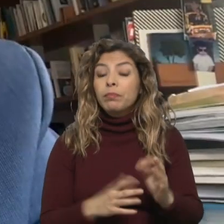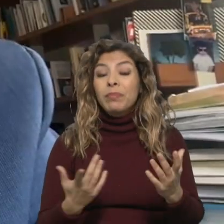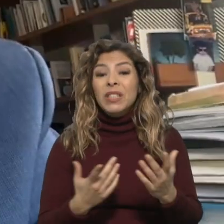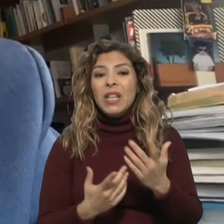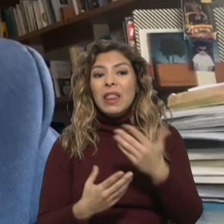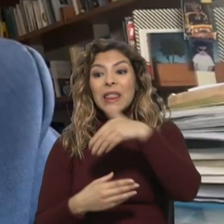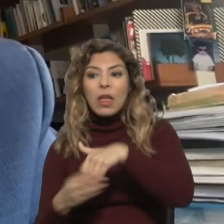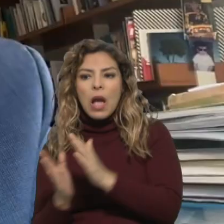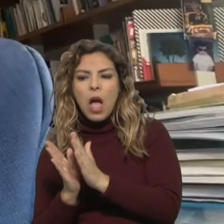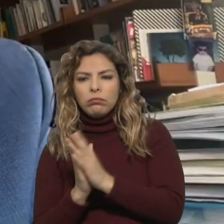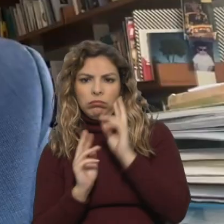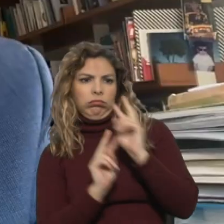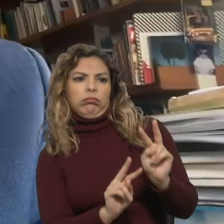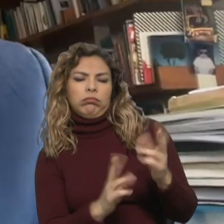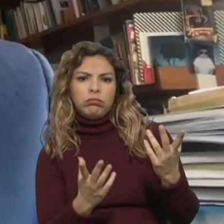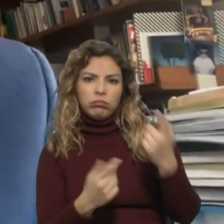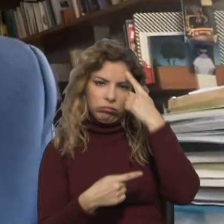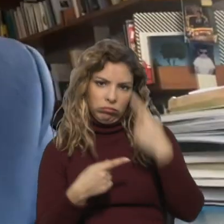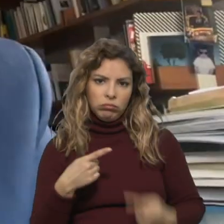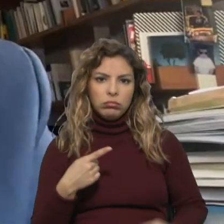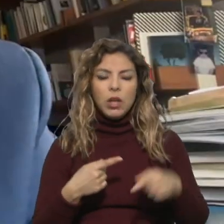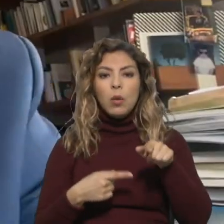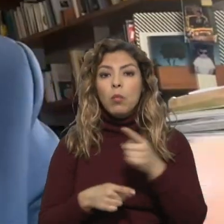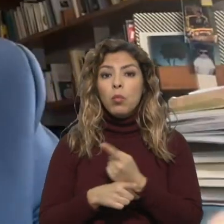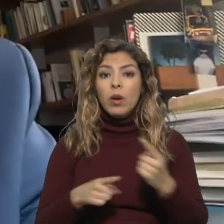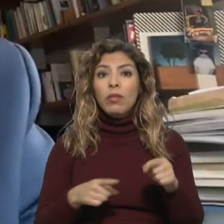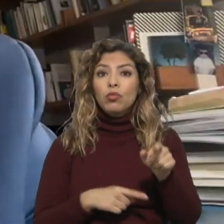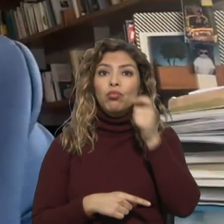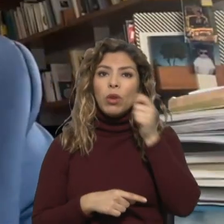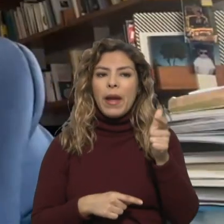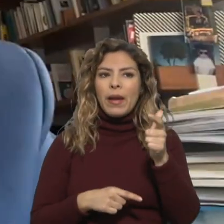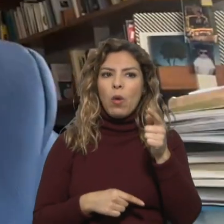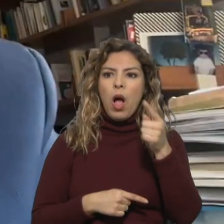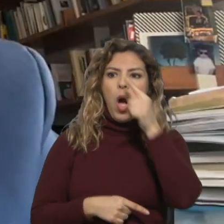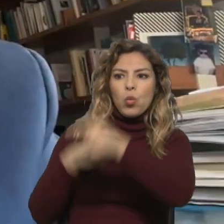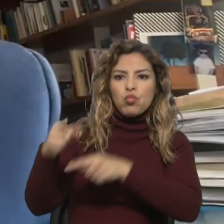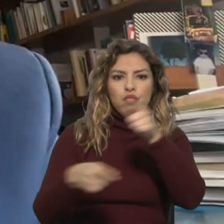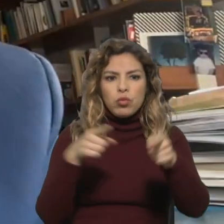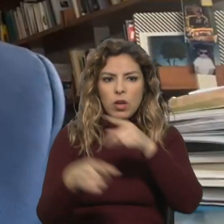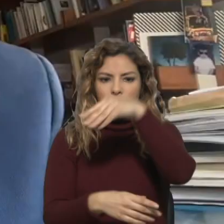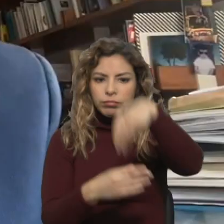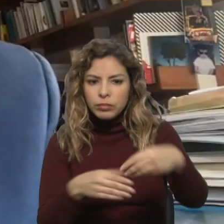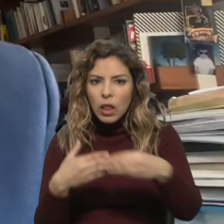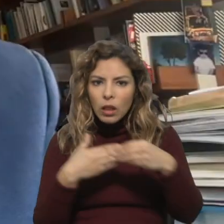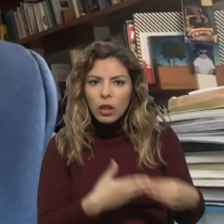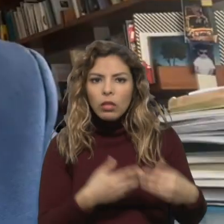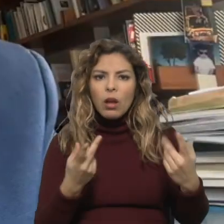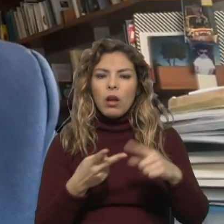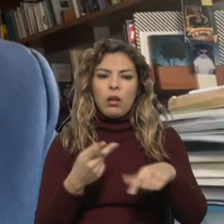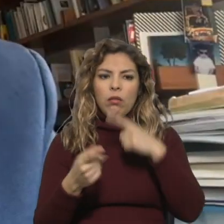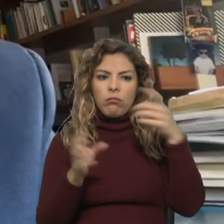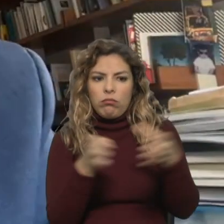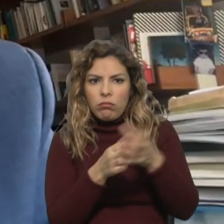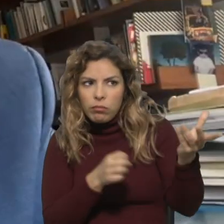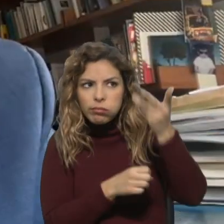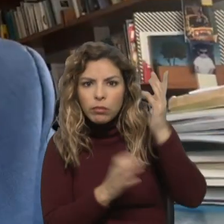Igreja, porque se considerou que criticava demasiado os de dentro, nomeadamente os líderes, nomeadamente o clero,